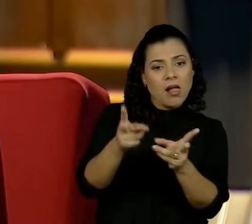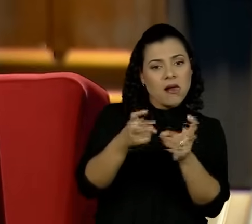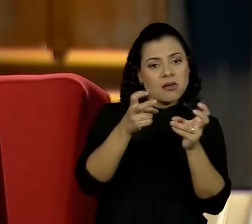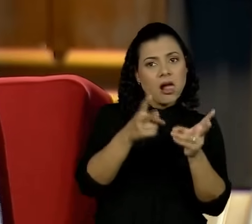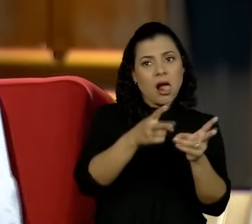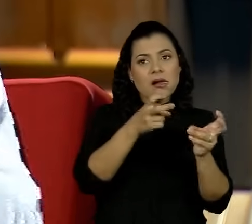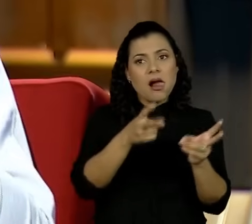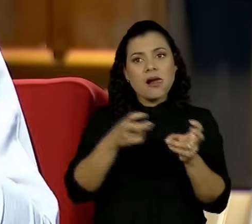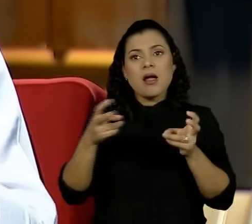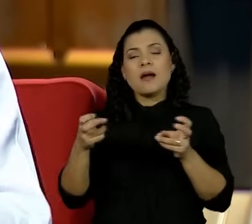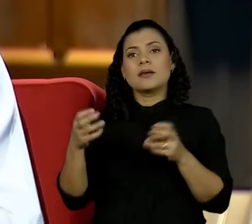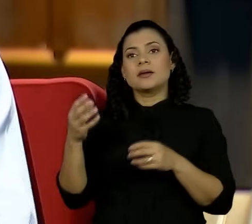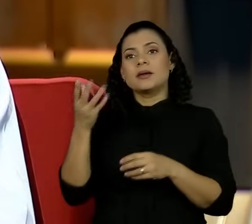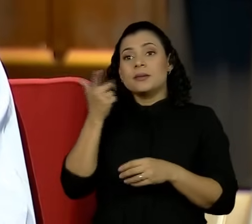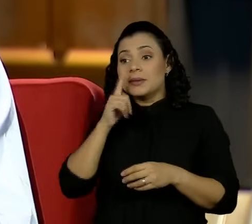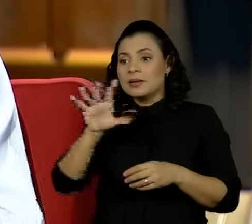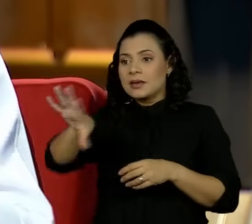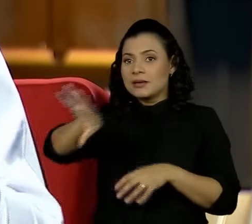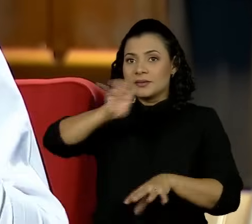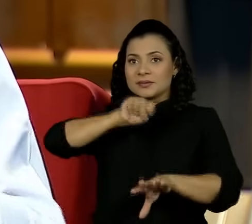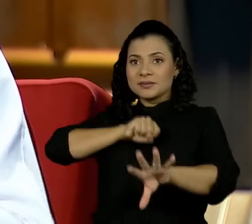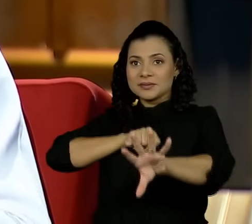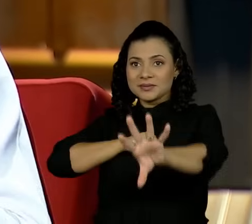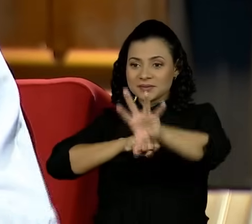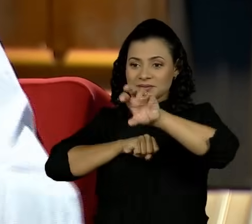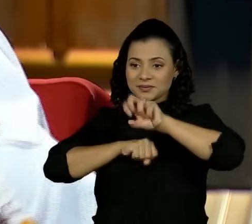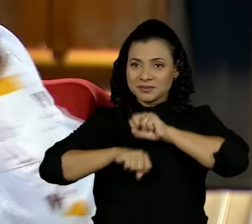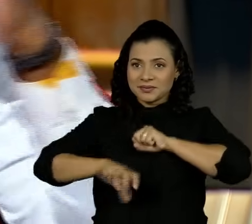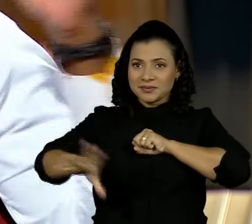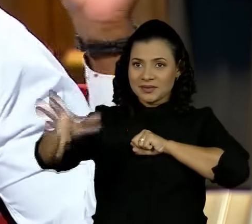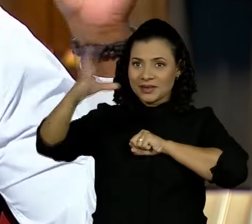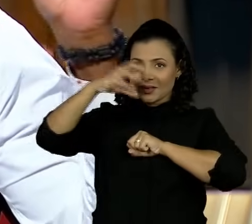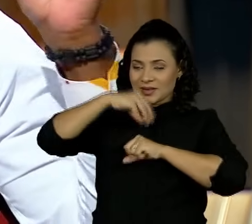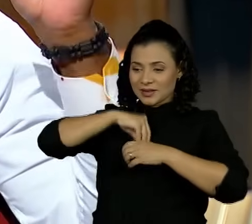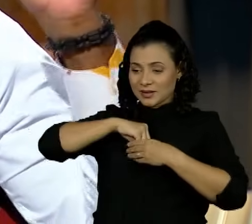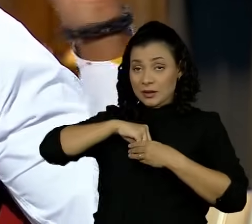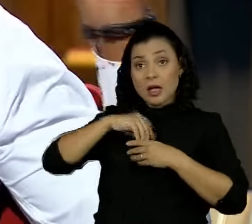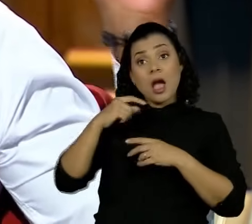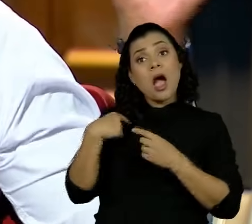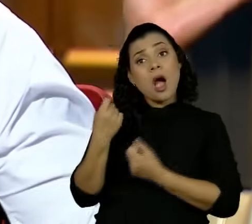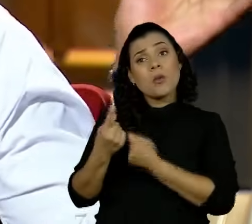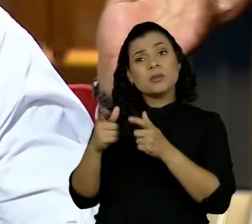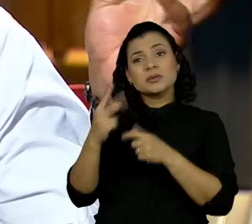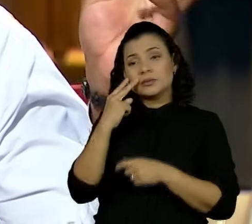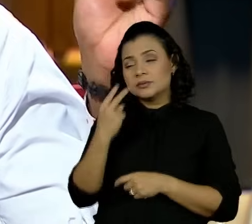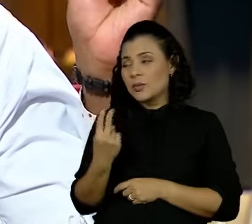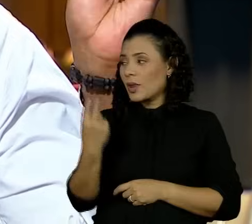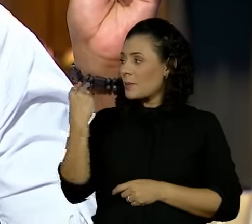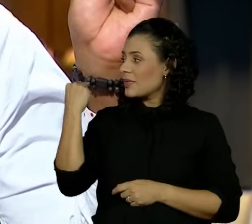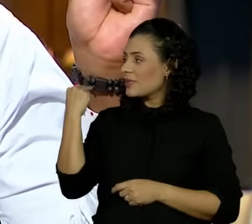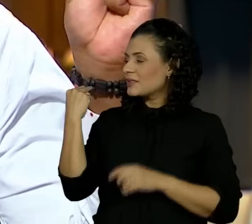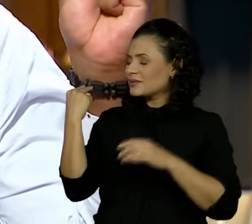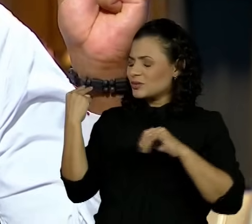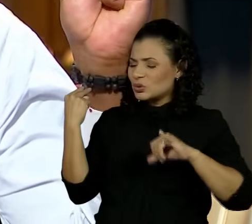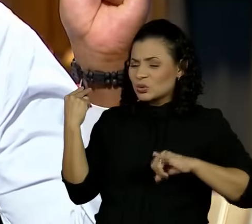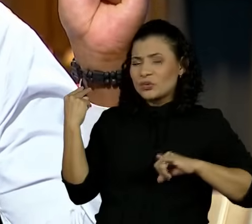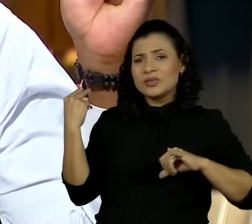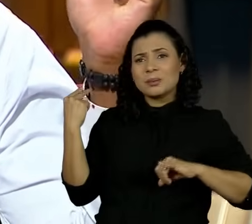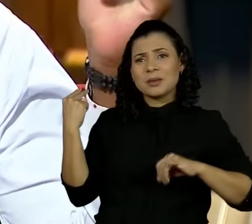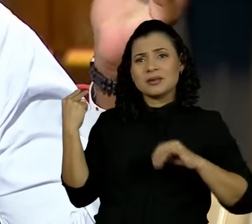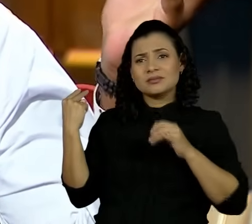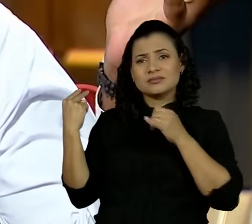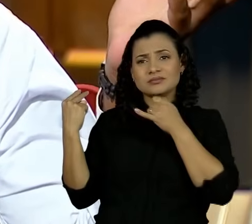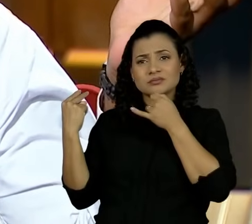mais, porque, às vezes... Para alguns grupos, essa questão de olhar para trás tem um pouco da dor, né? Assim, de falar, poxa,